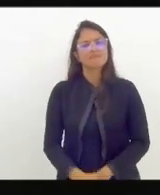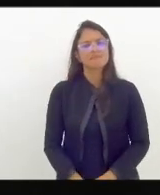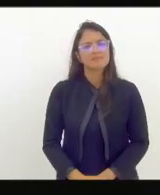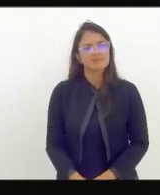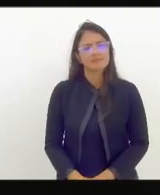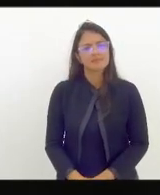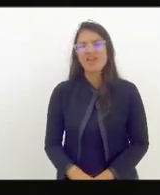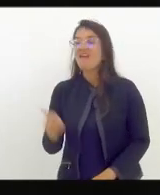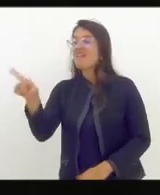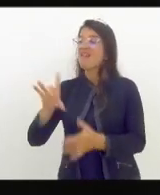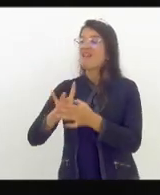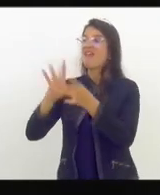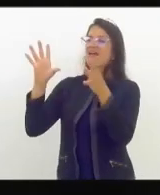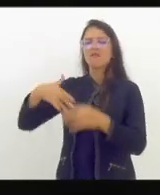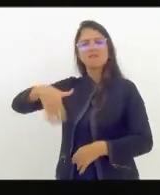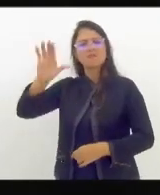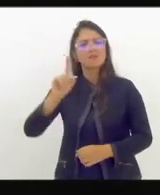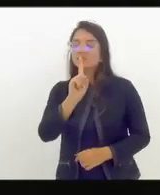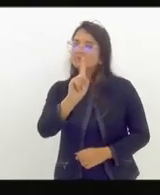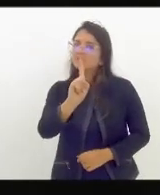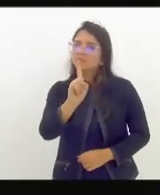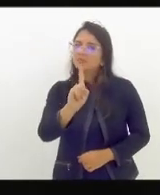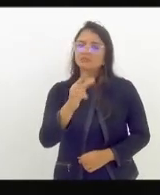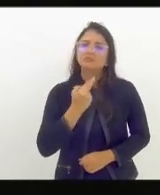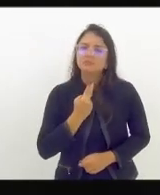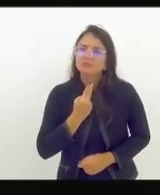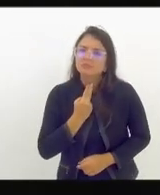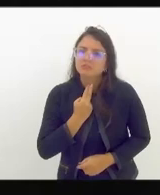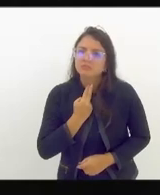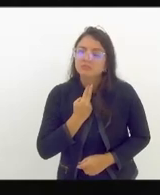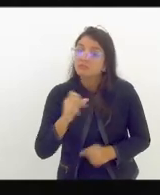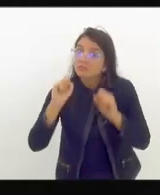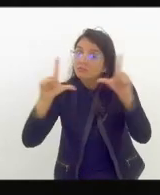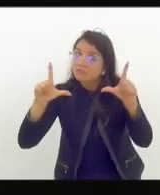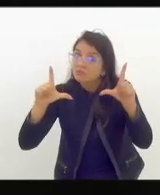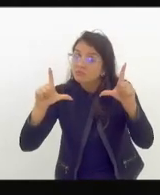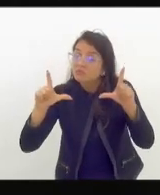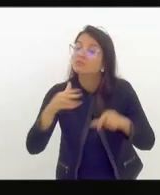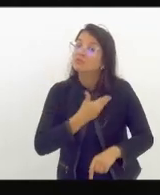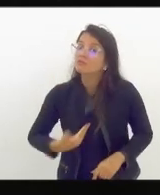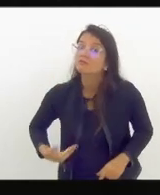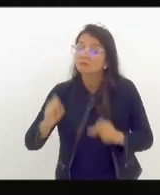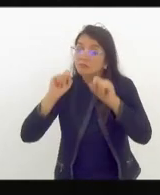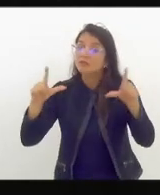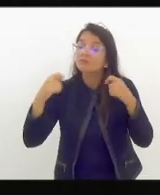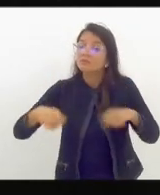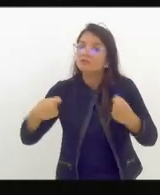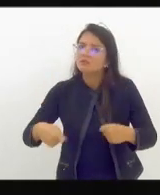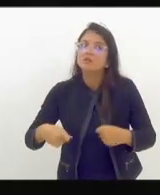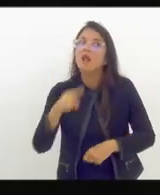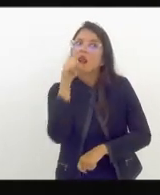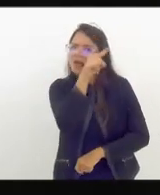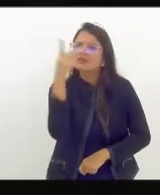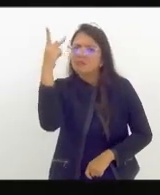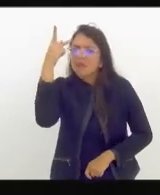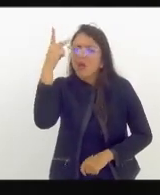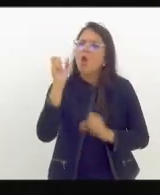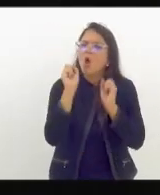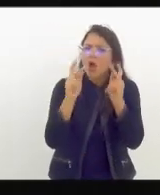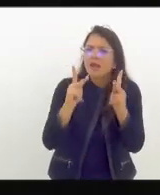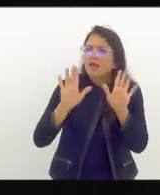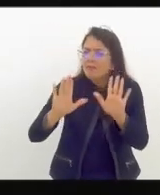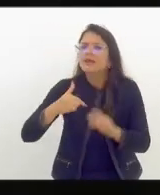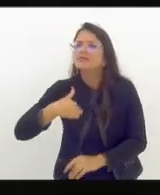pode ficar ileso. E eu chamo a atenção aqui das autoridades, o caso foi em São Paulo, mas afeta a mim sim, do Rio de